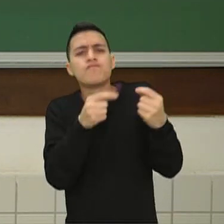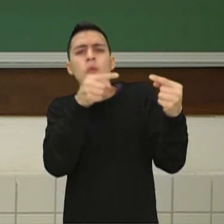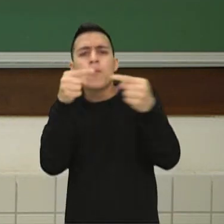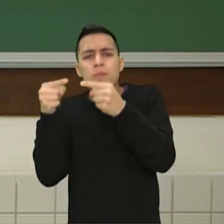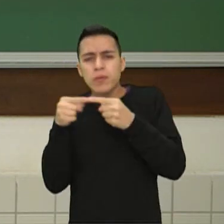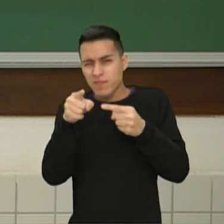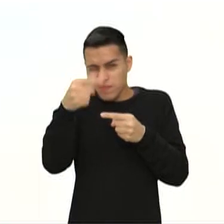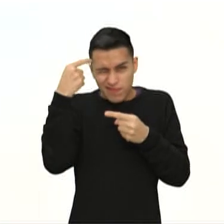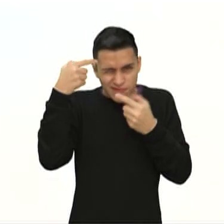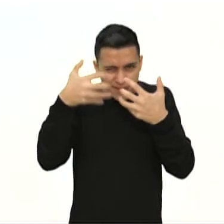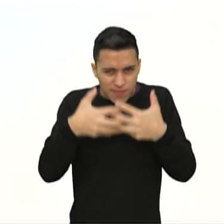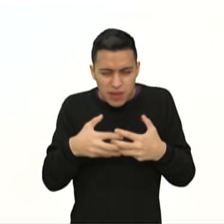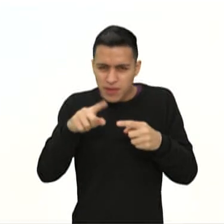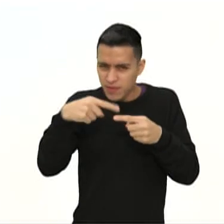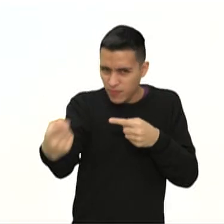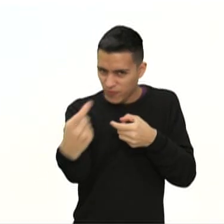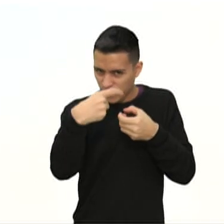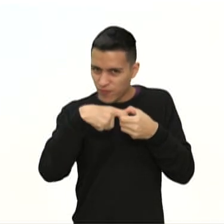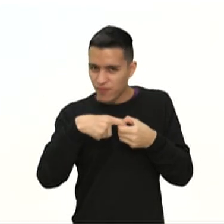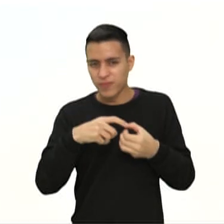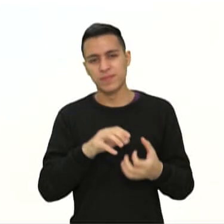pensada aí, depois a gente volta.